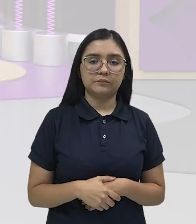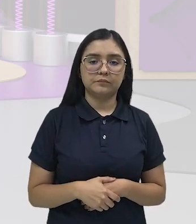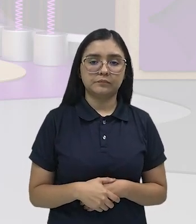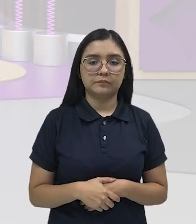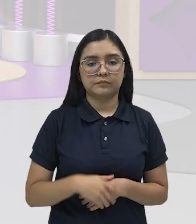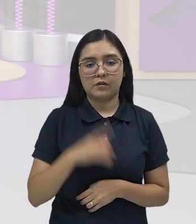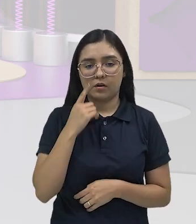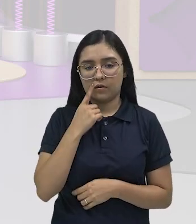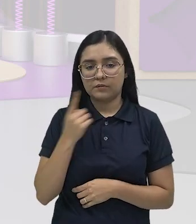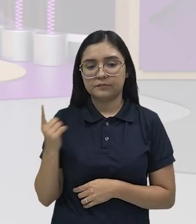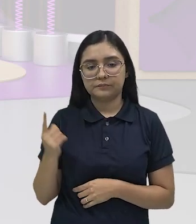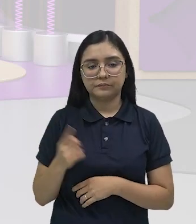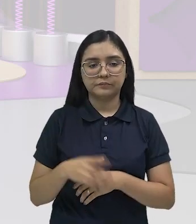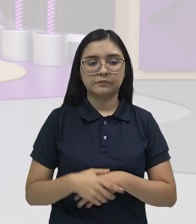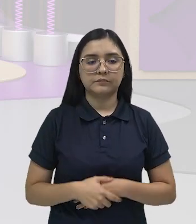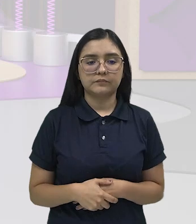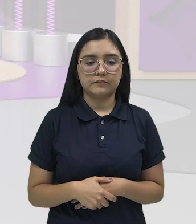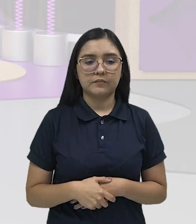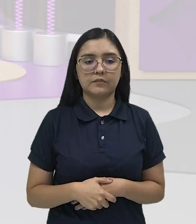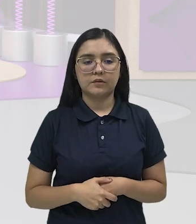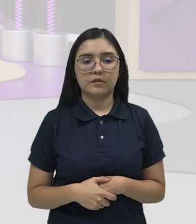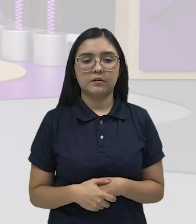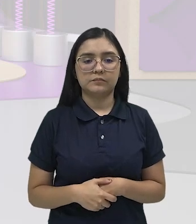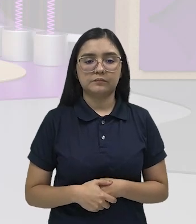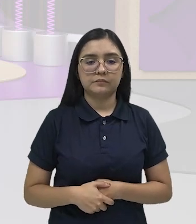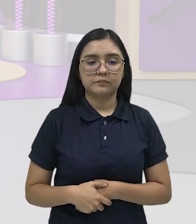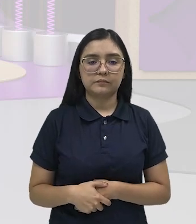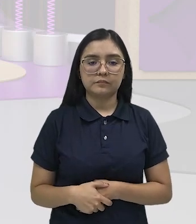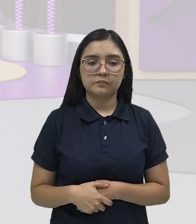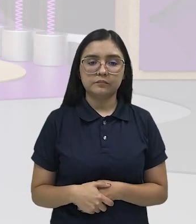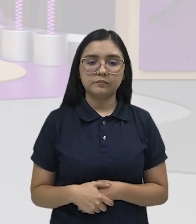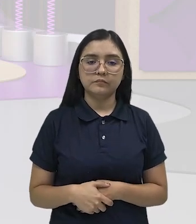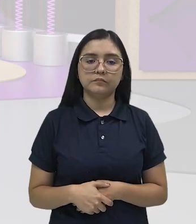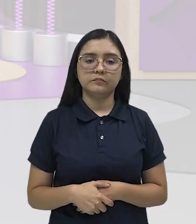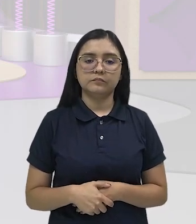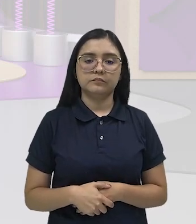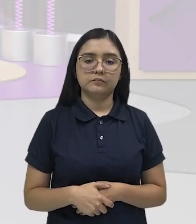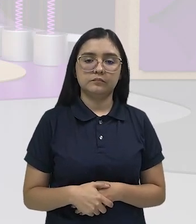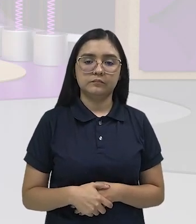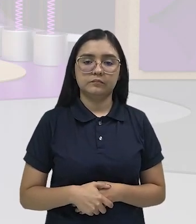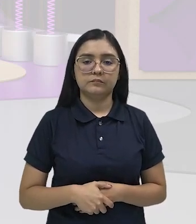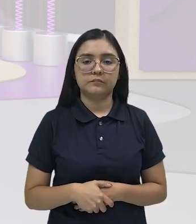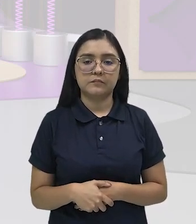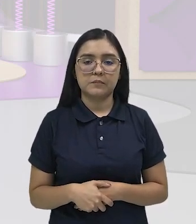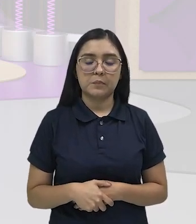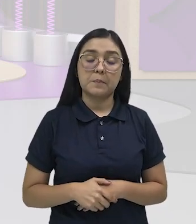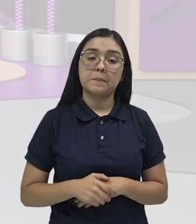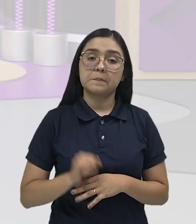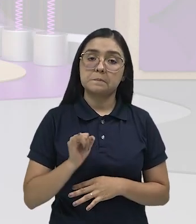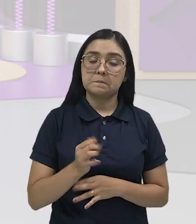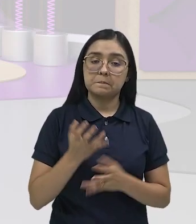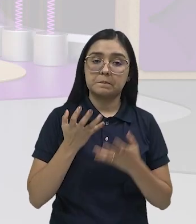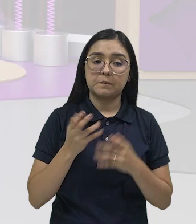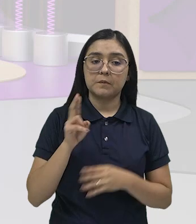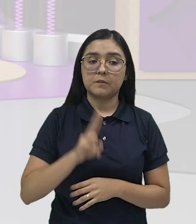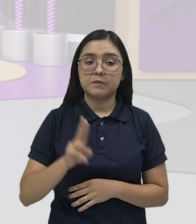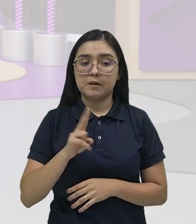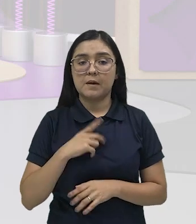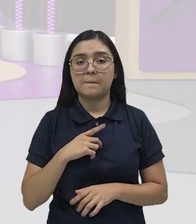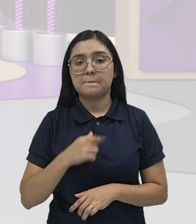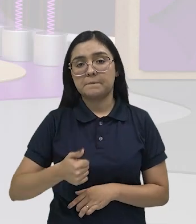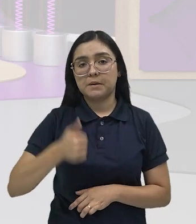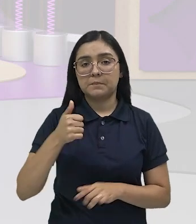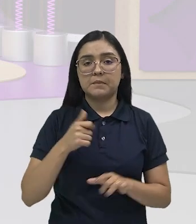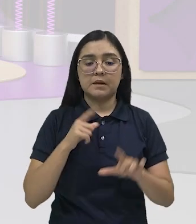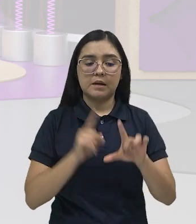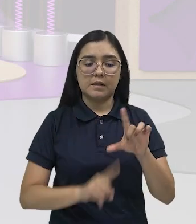nós temos as motocicletas, beleza? Esse, se nós quiséssemos utilizar a primeira letra da palavra,